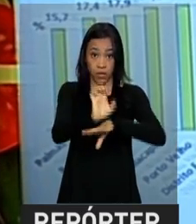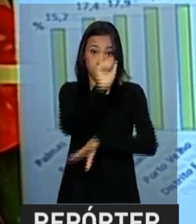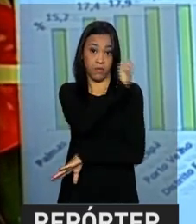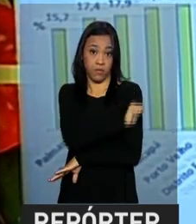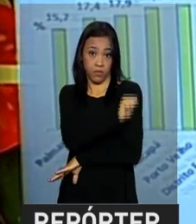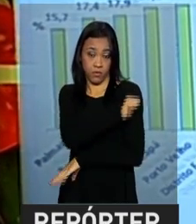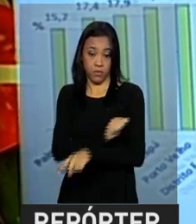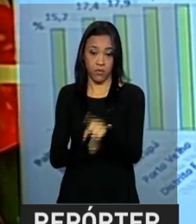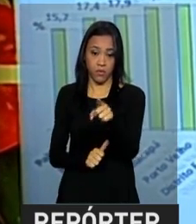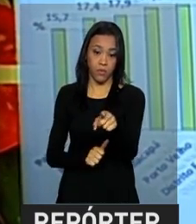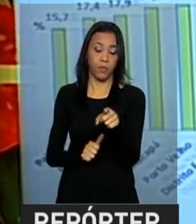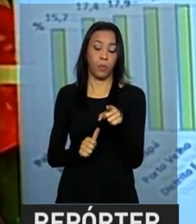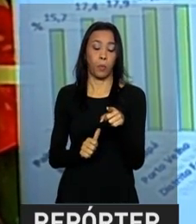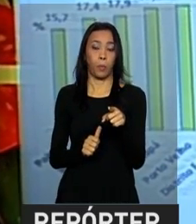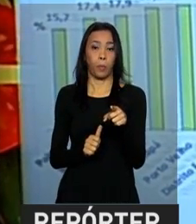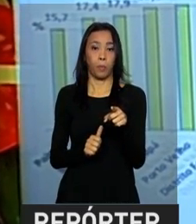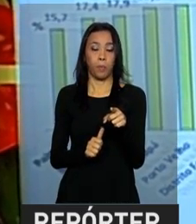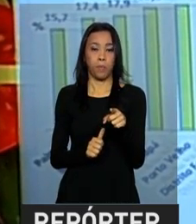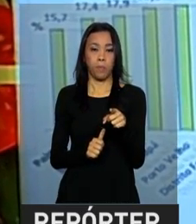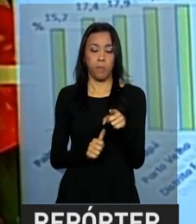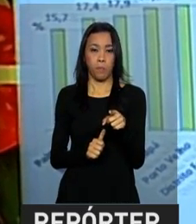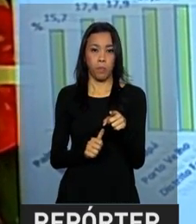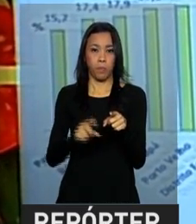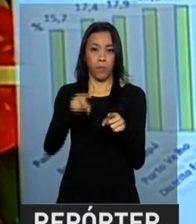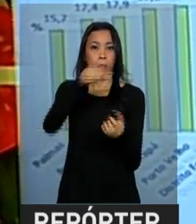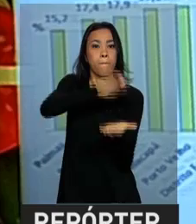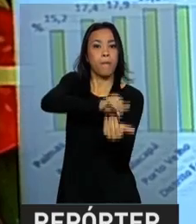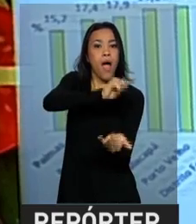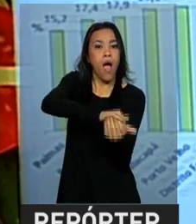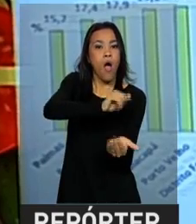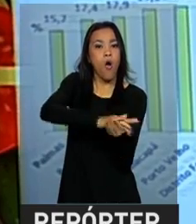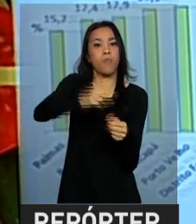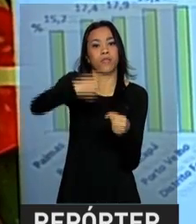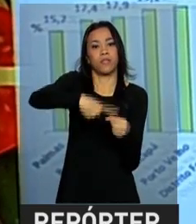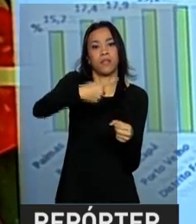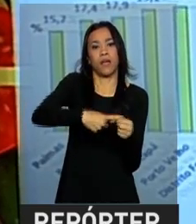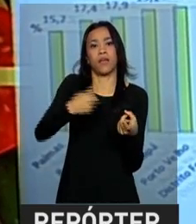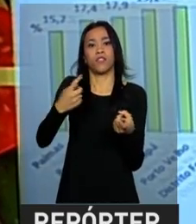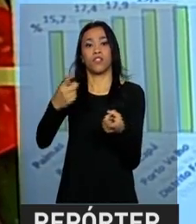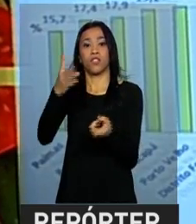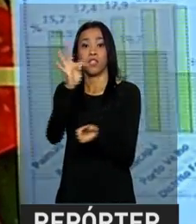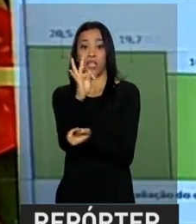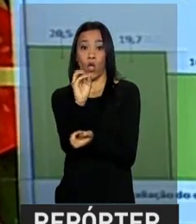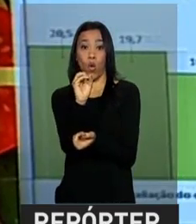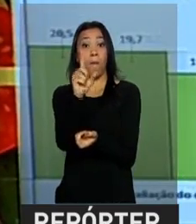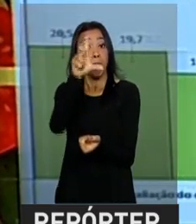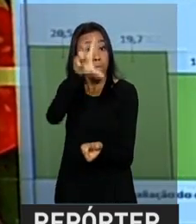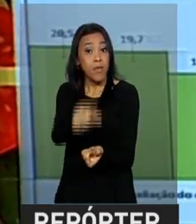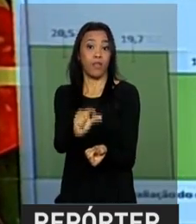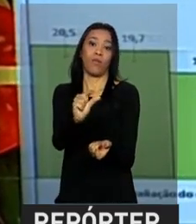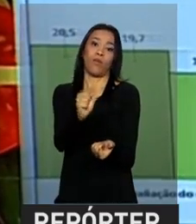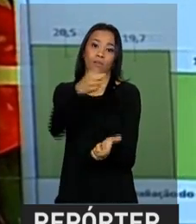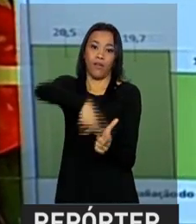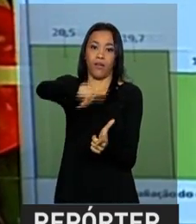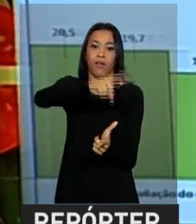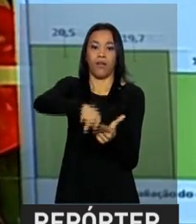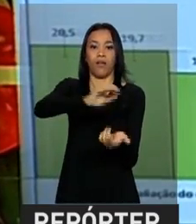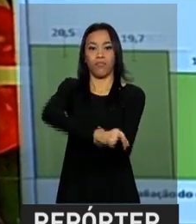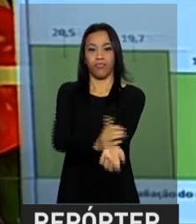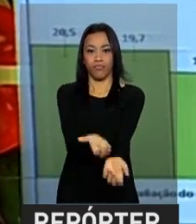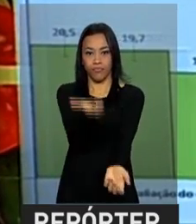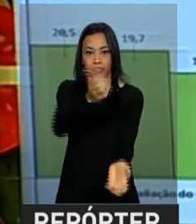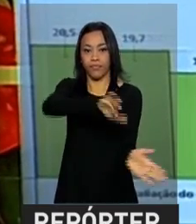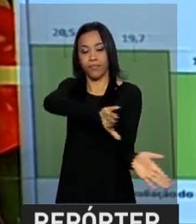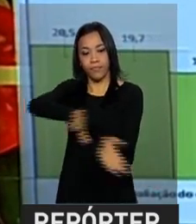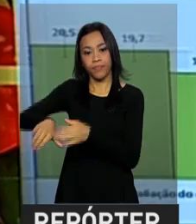eh prevalências e eh palmas em Tocantins as menores pode passar ã